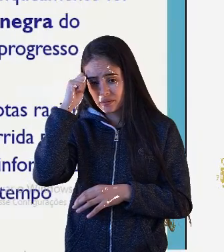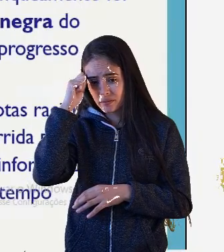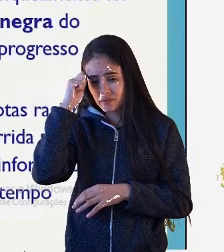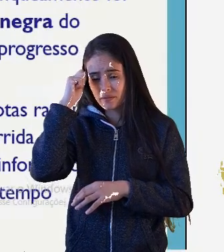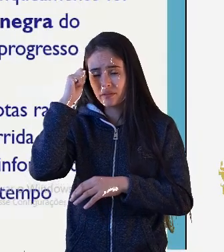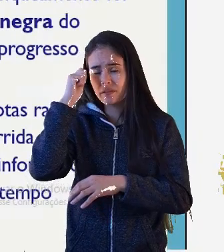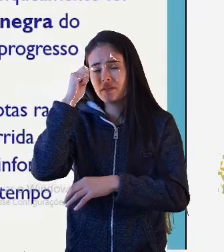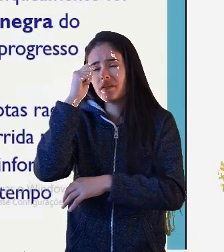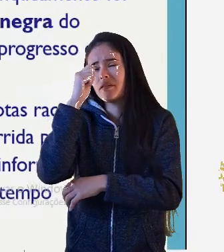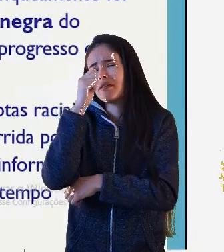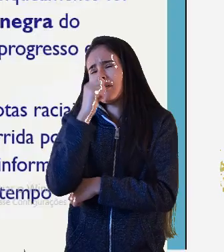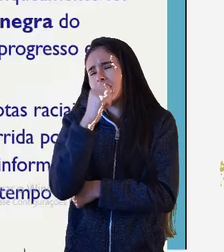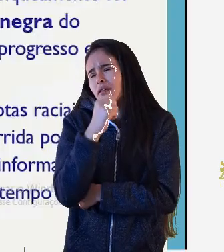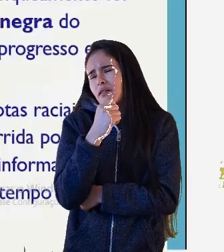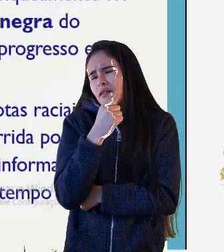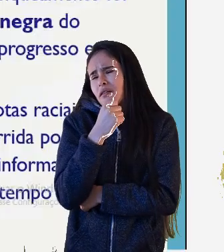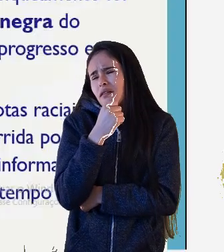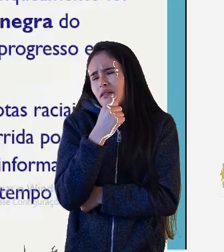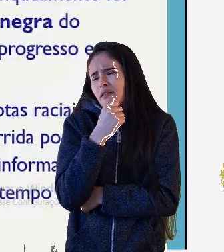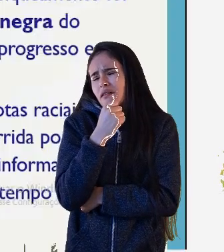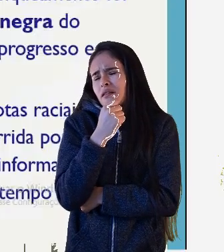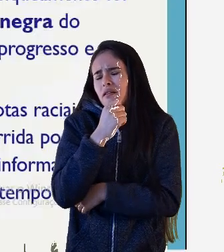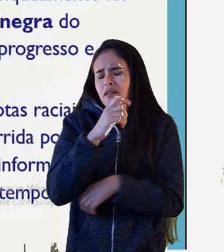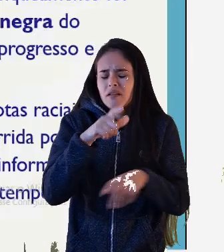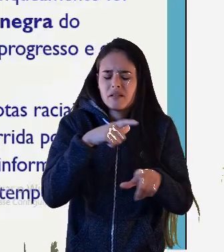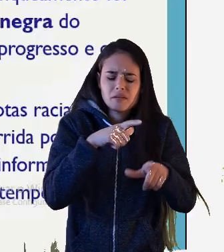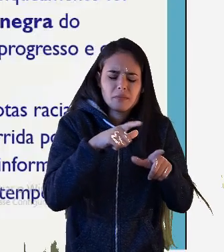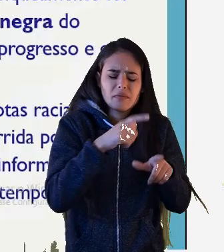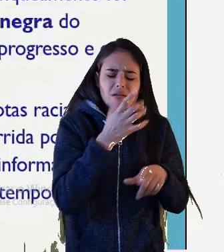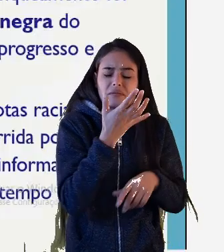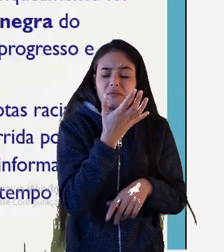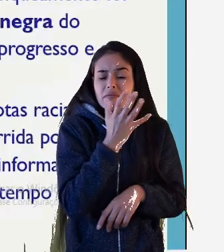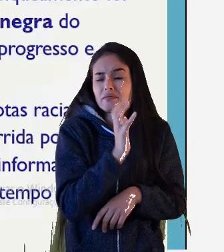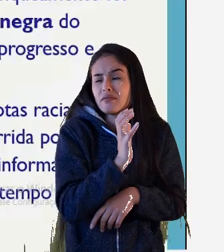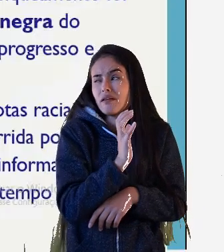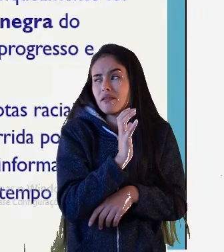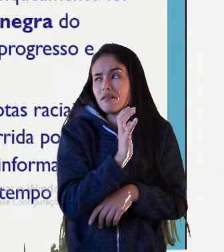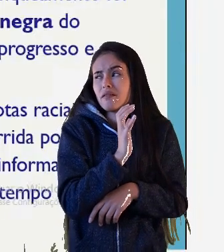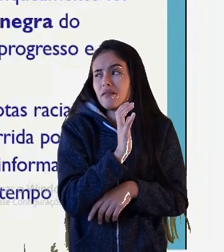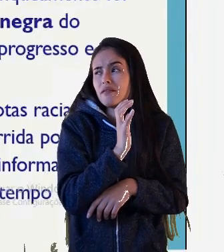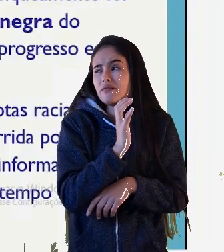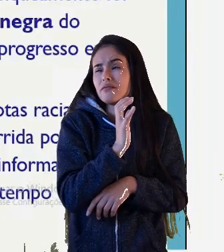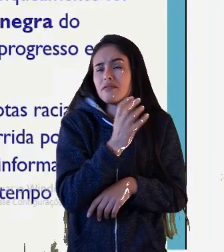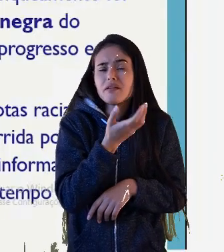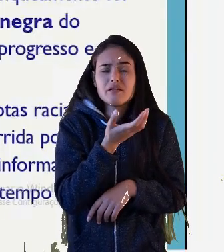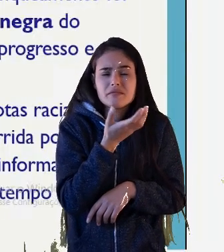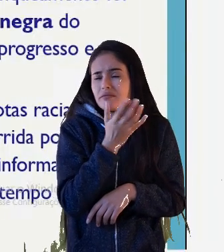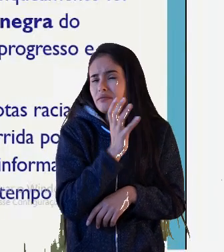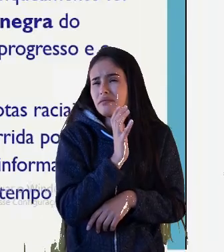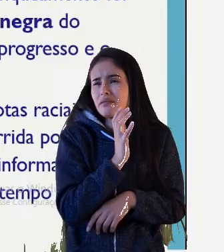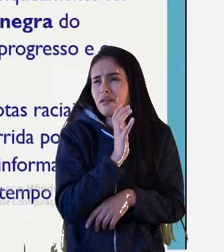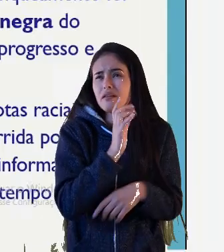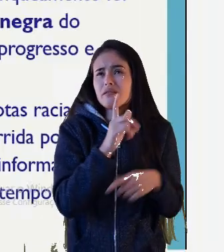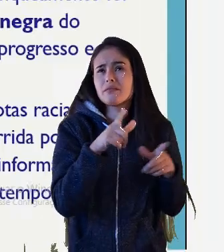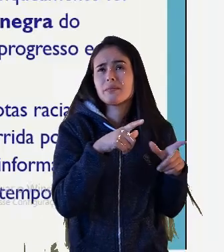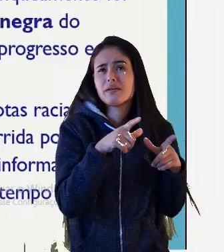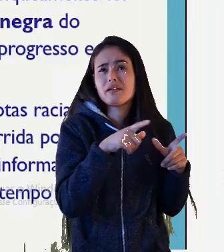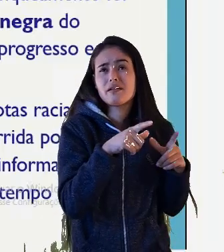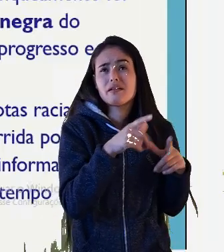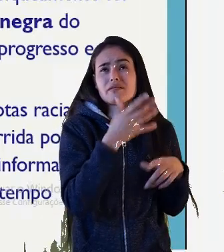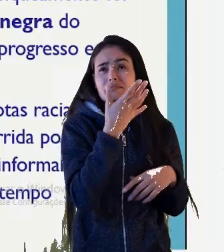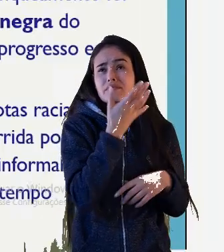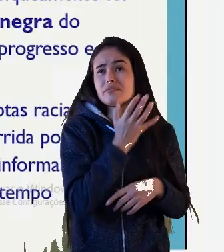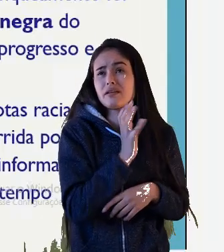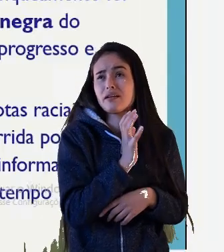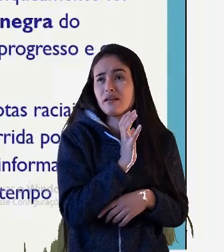ascendência europeia, portuguesa, será? A gente pede também, né, passaporte português, cidadania portuguesa, cidadania italiana, a